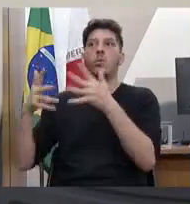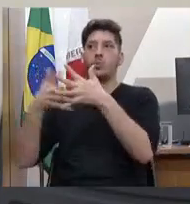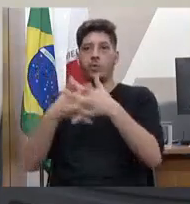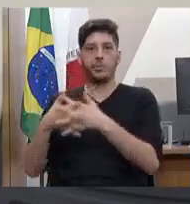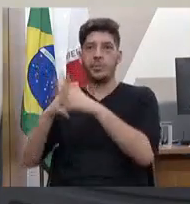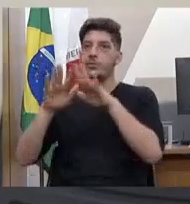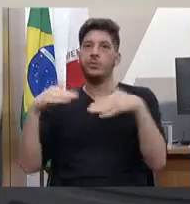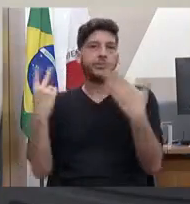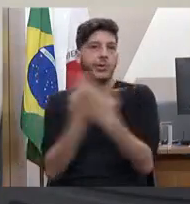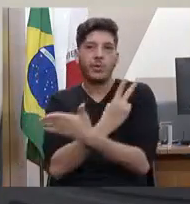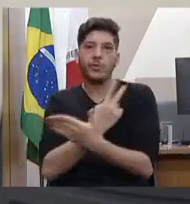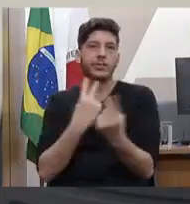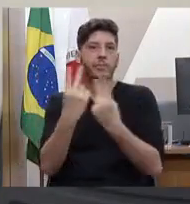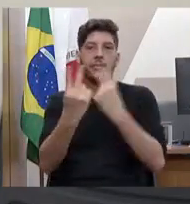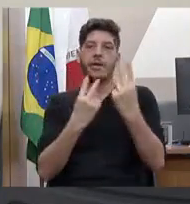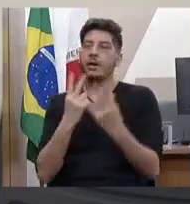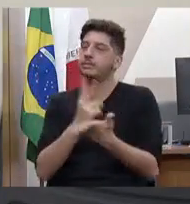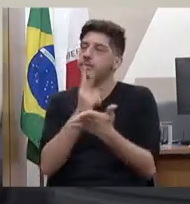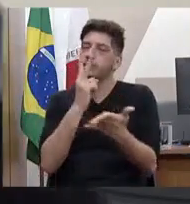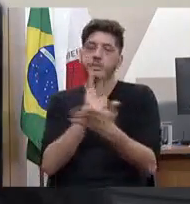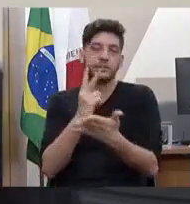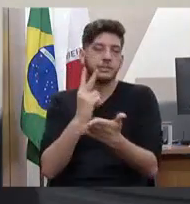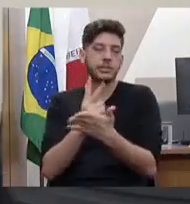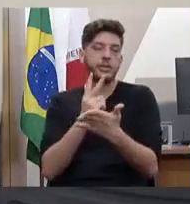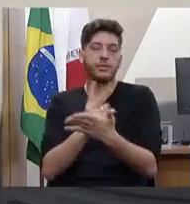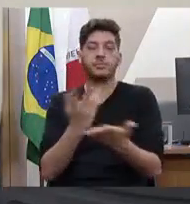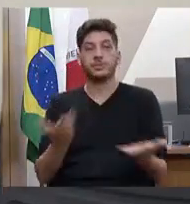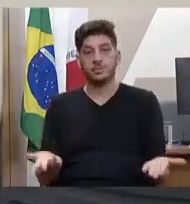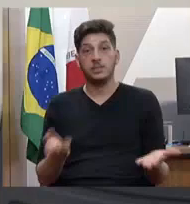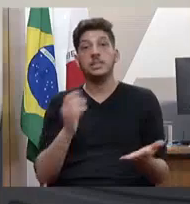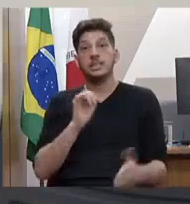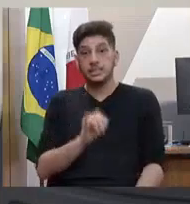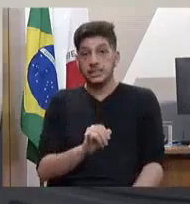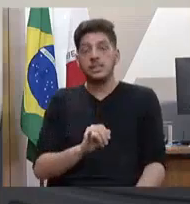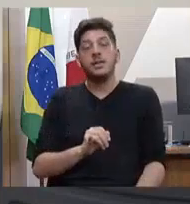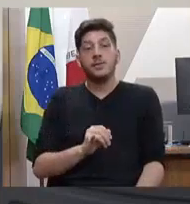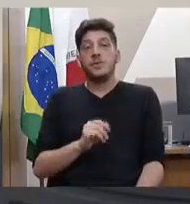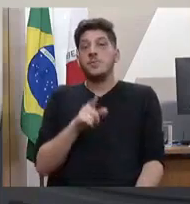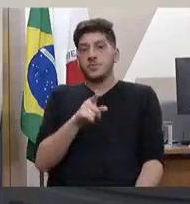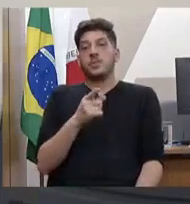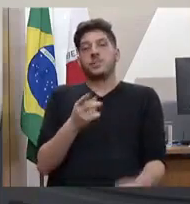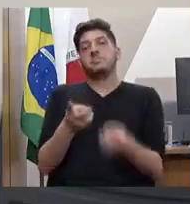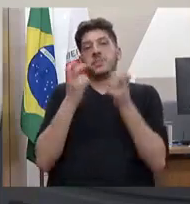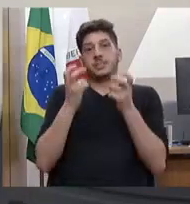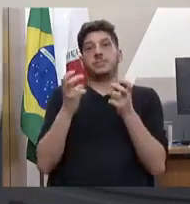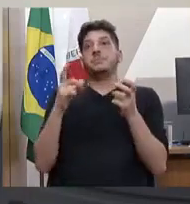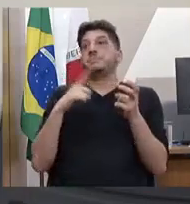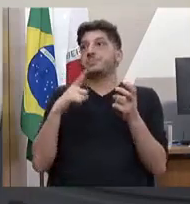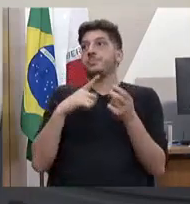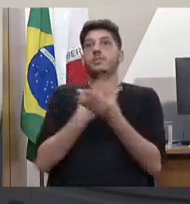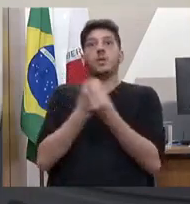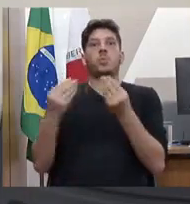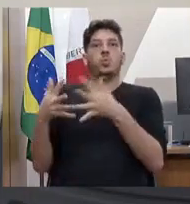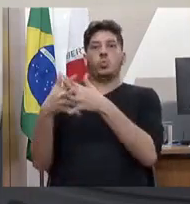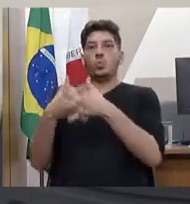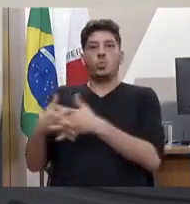nessa BR a todo momento né se a gente passa ali no meio da das mineradoras